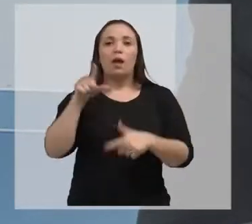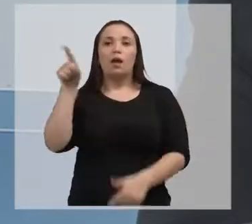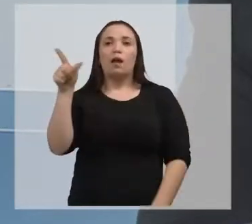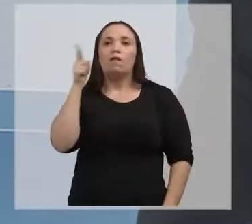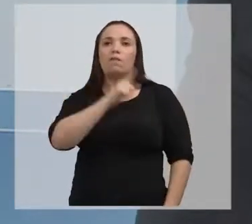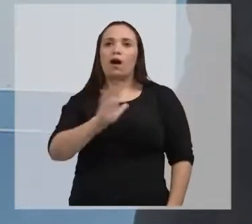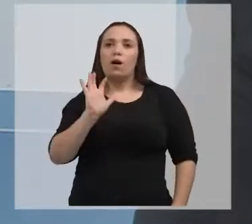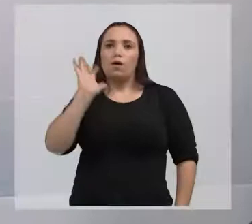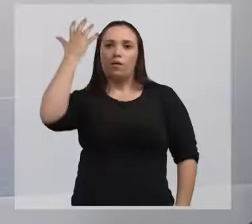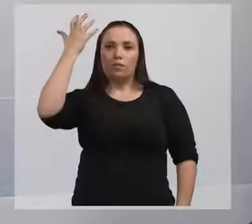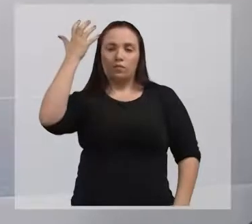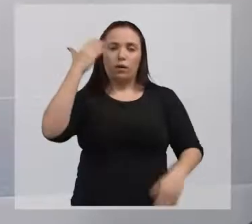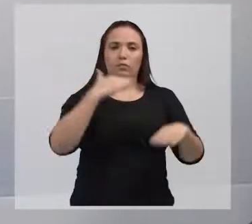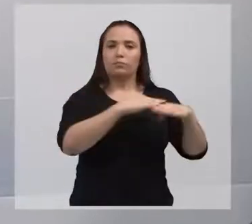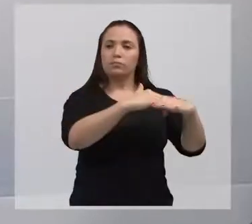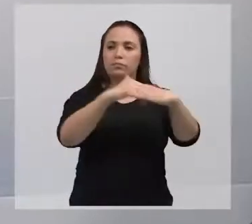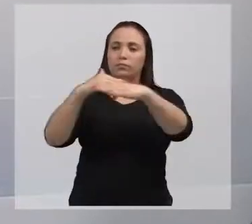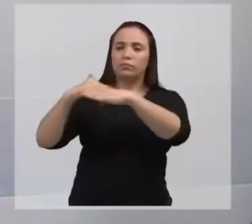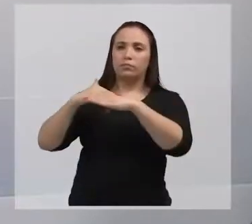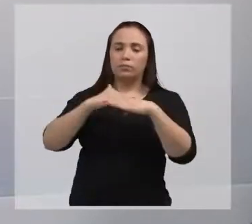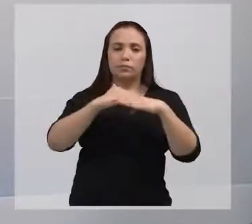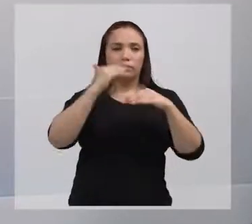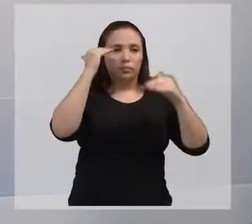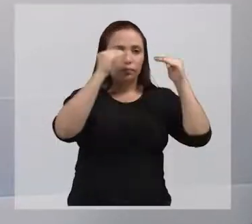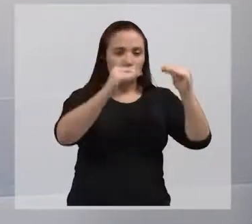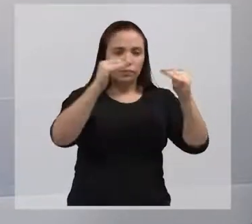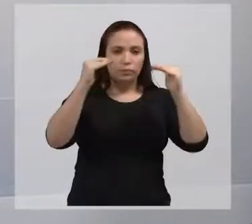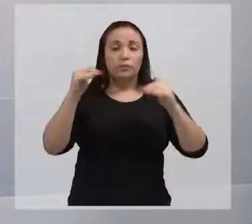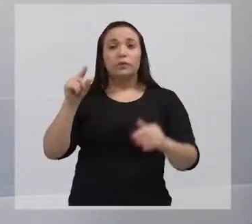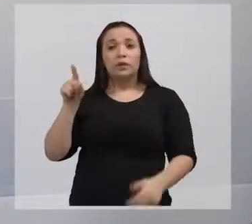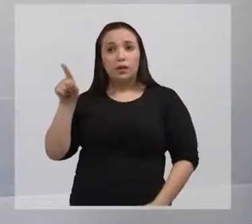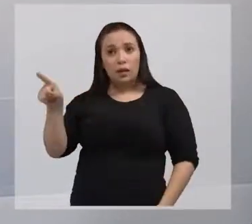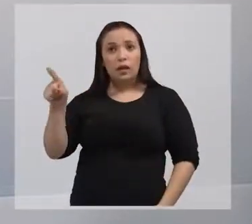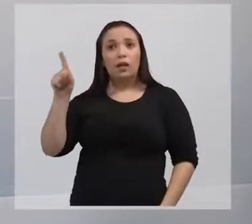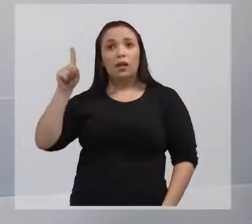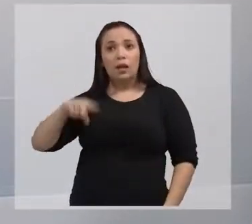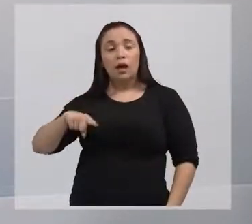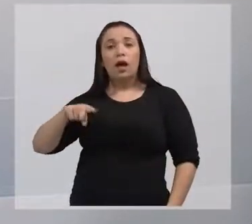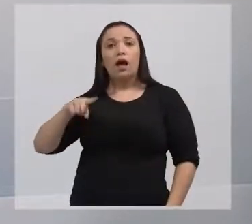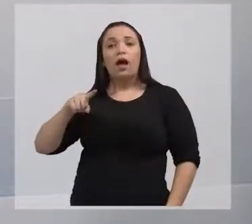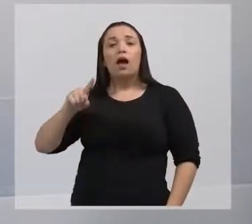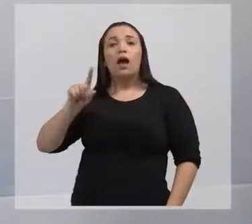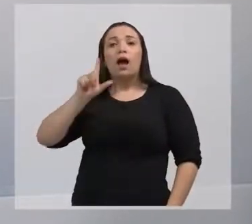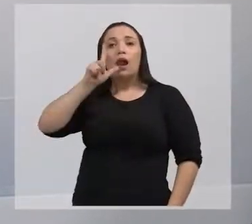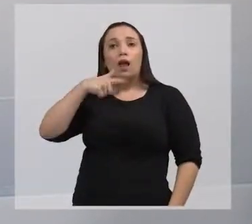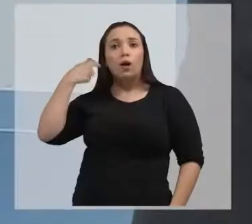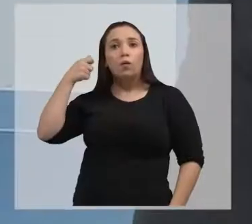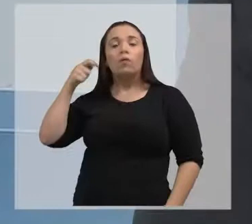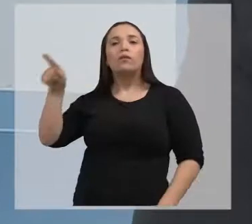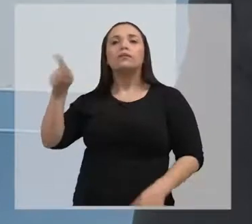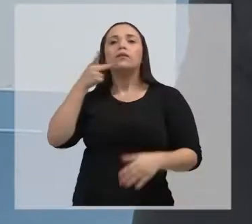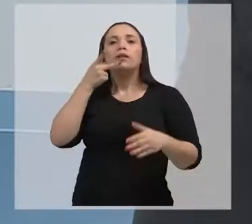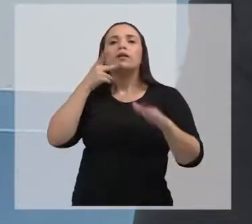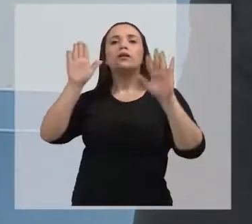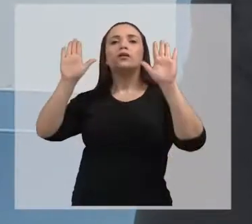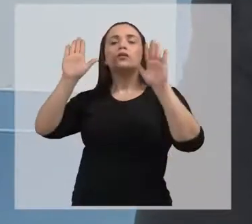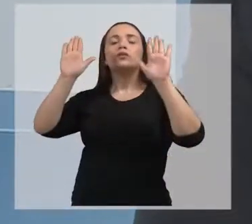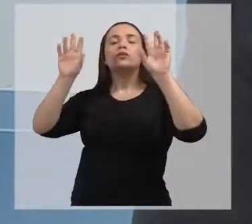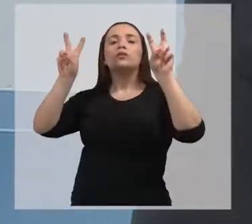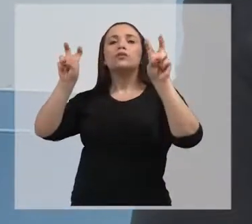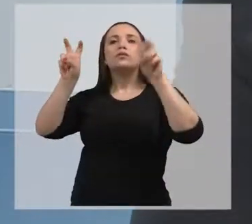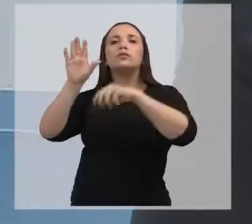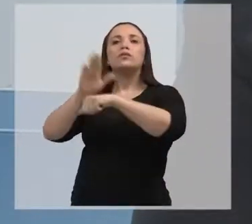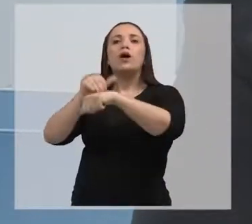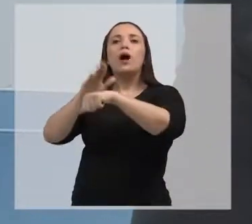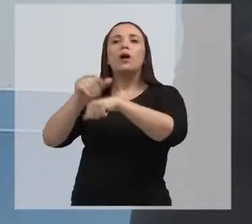Um filho de uma liderança aristocrática, chamado coronel de interior. Pronto. Um perfil parecido com o